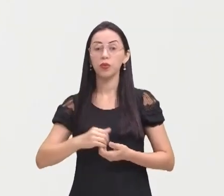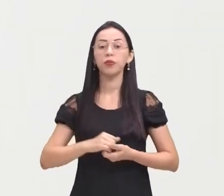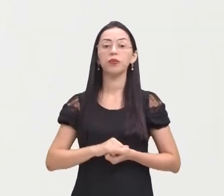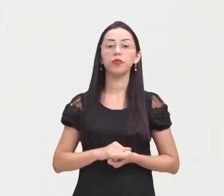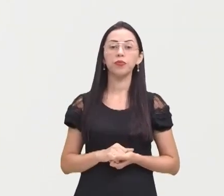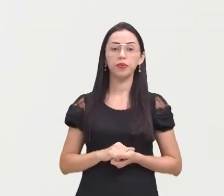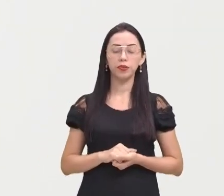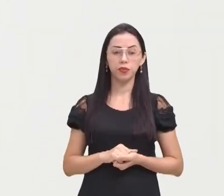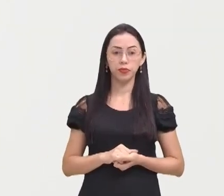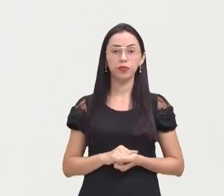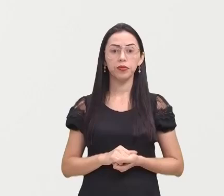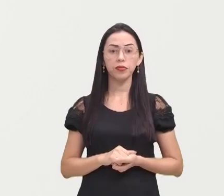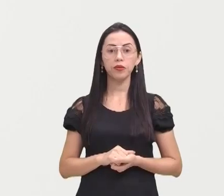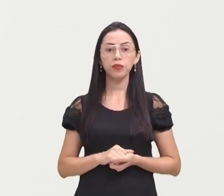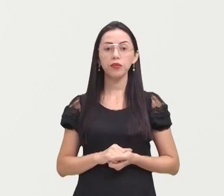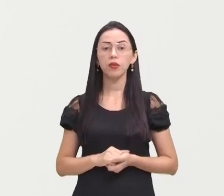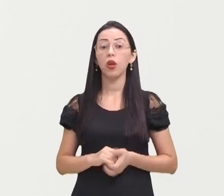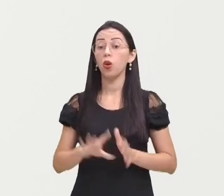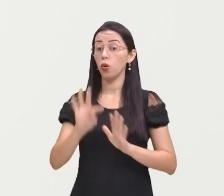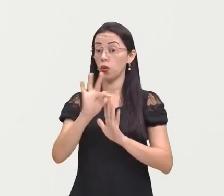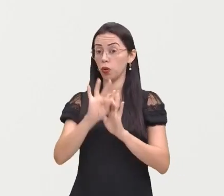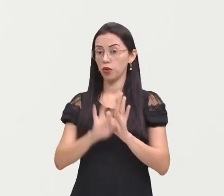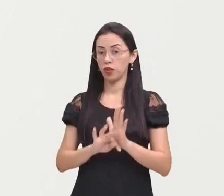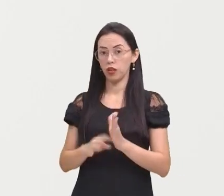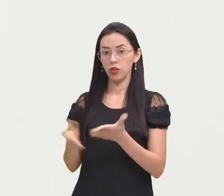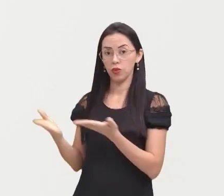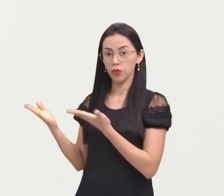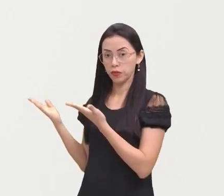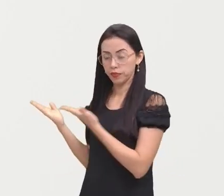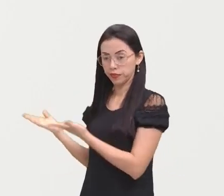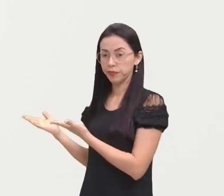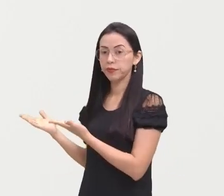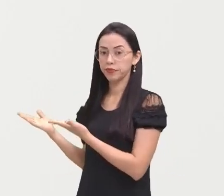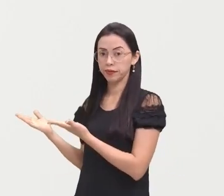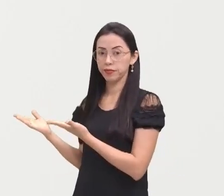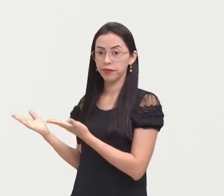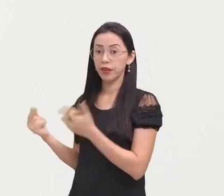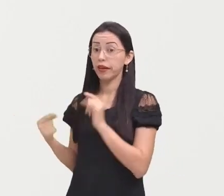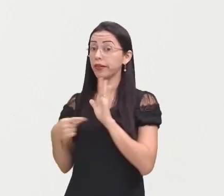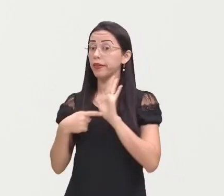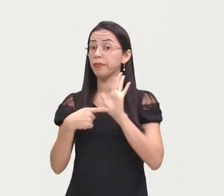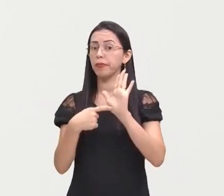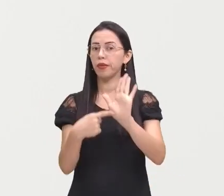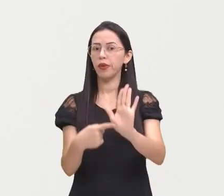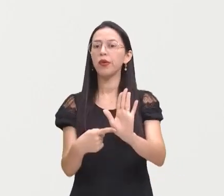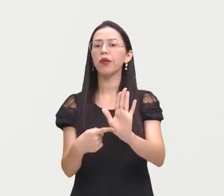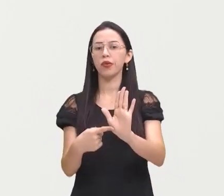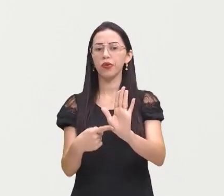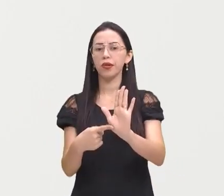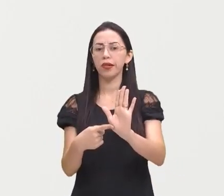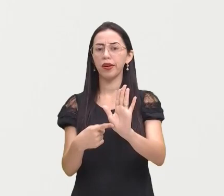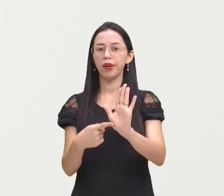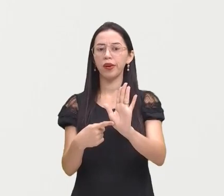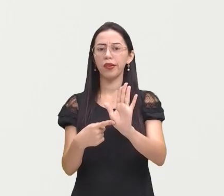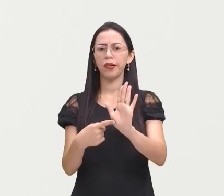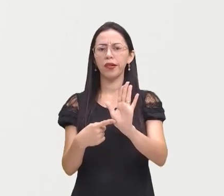Desafio número 2. O texto abaixo apresenta um desfecho